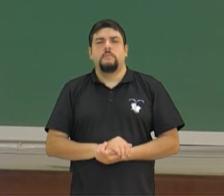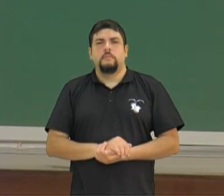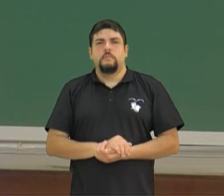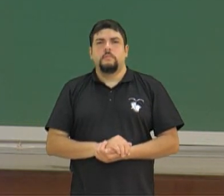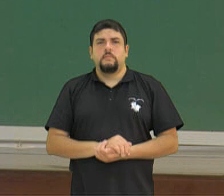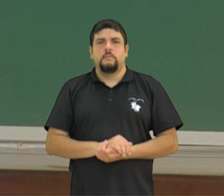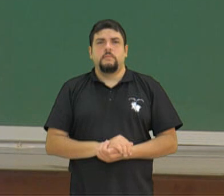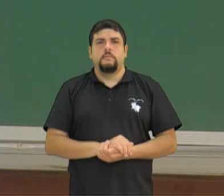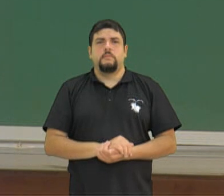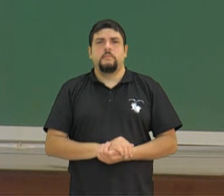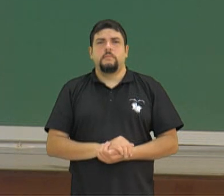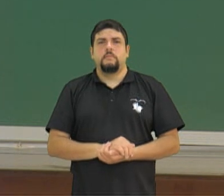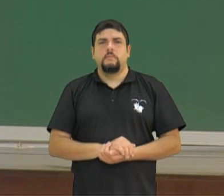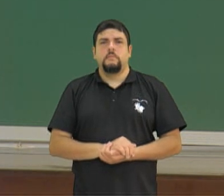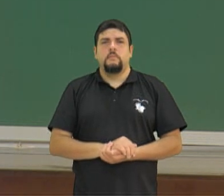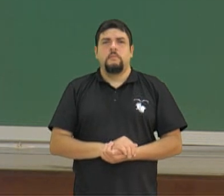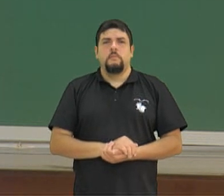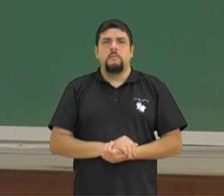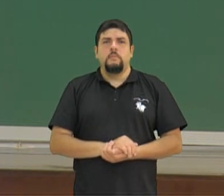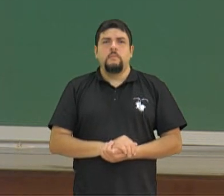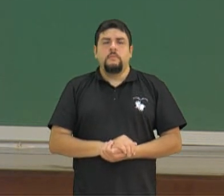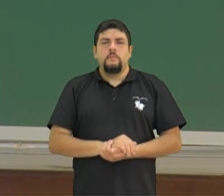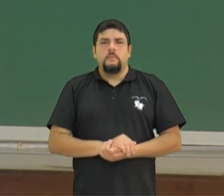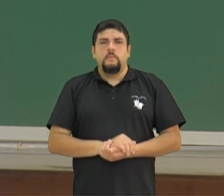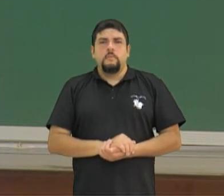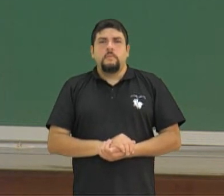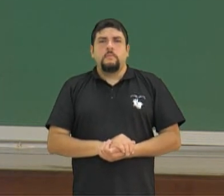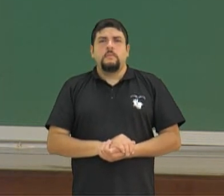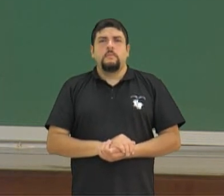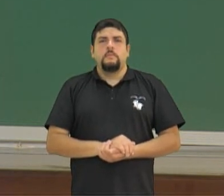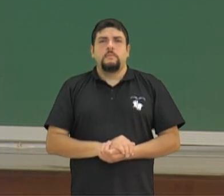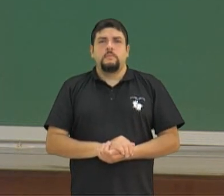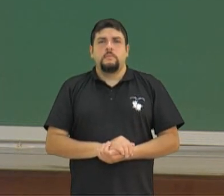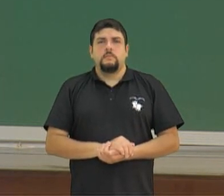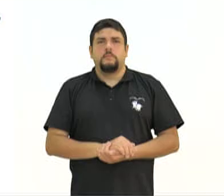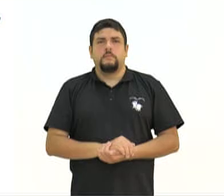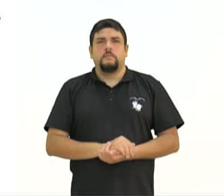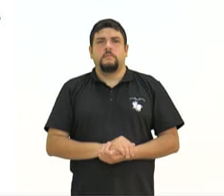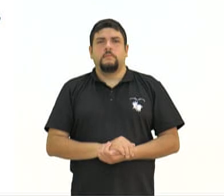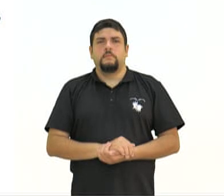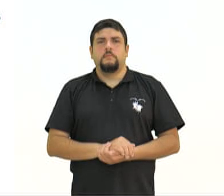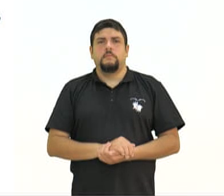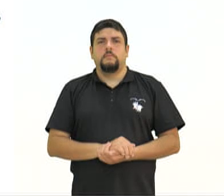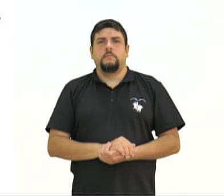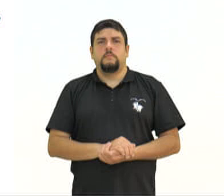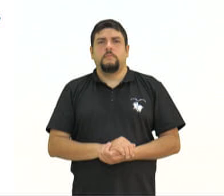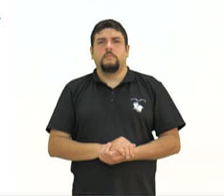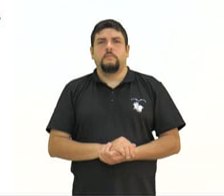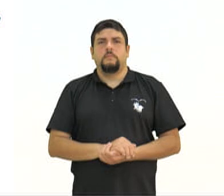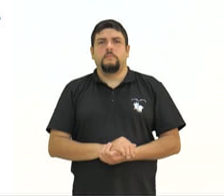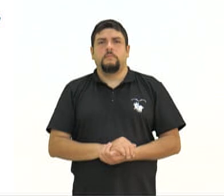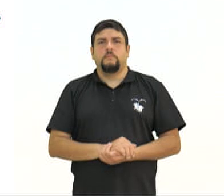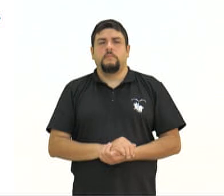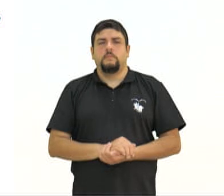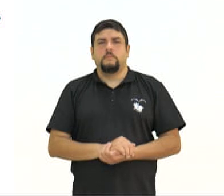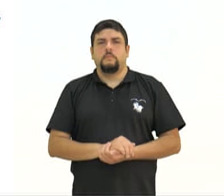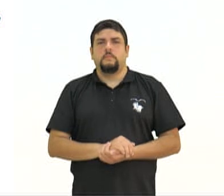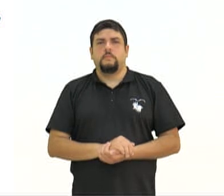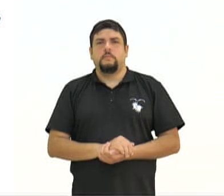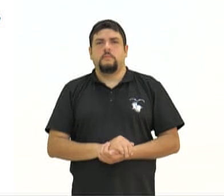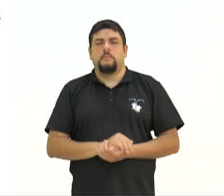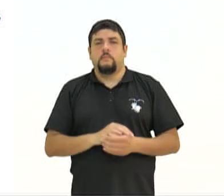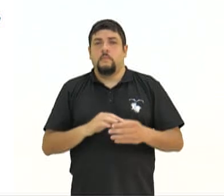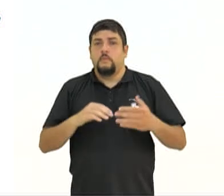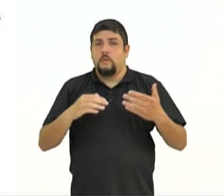43% de los españoles de entre 15 e 75 anos praticam algum deporte. Então, diz aqui